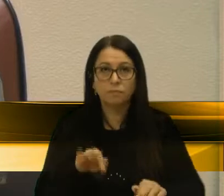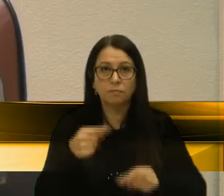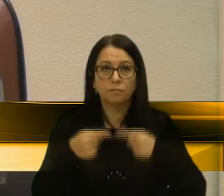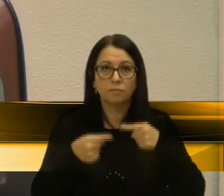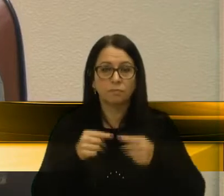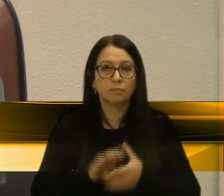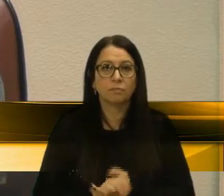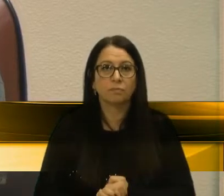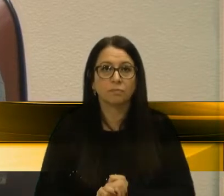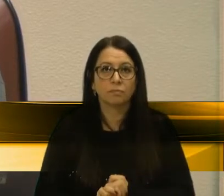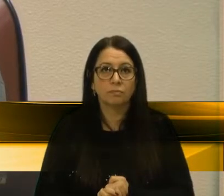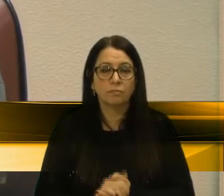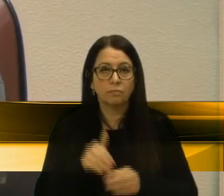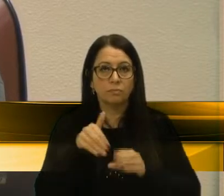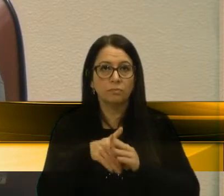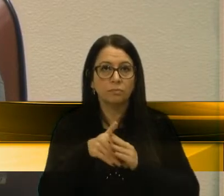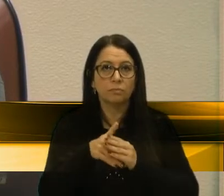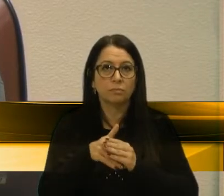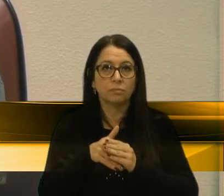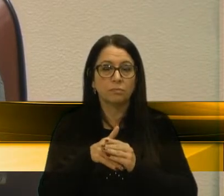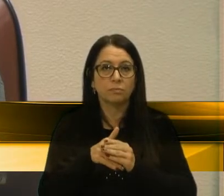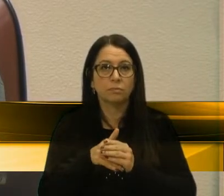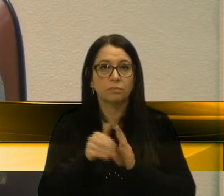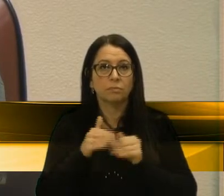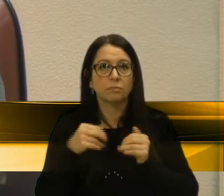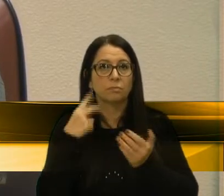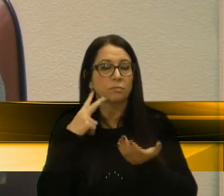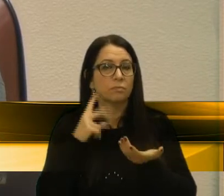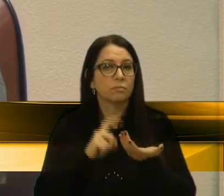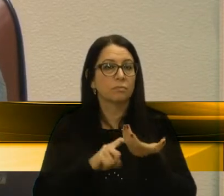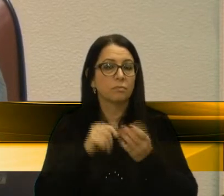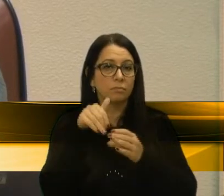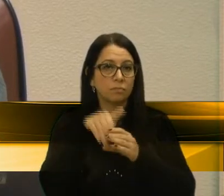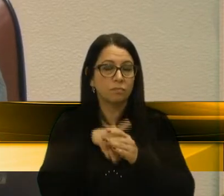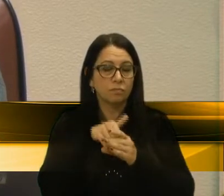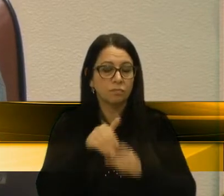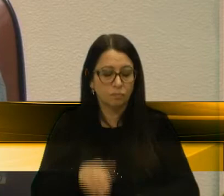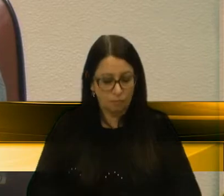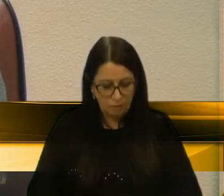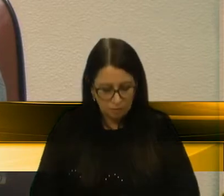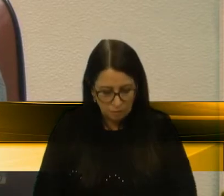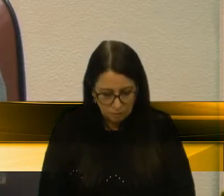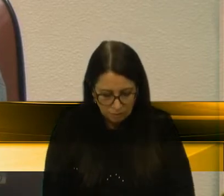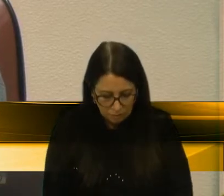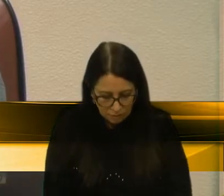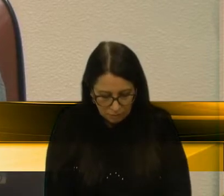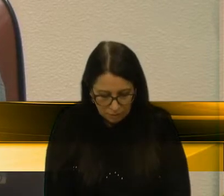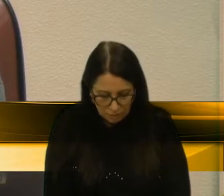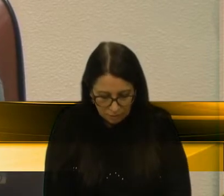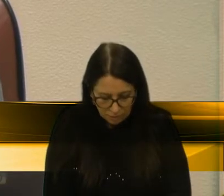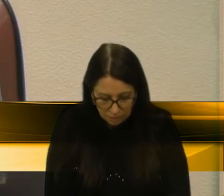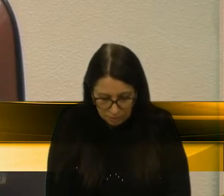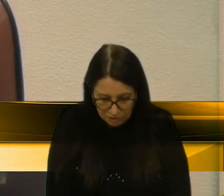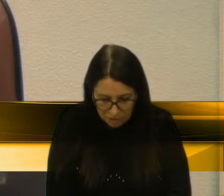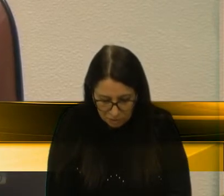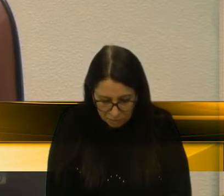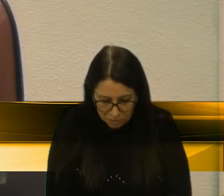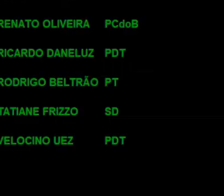o são em votação substitua os vereadores que registrem seus olhos